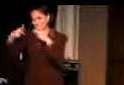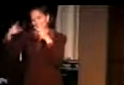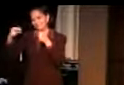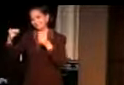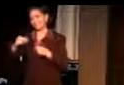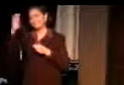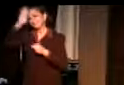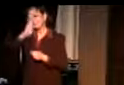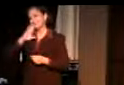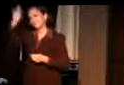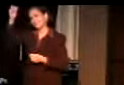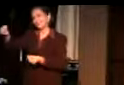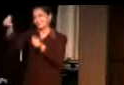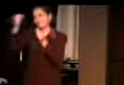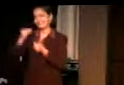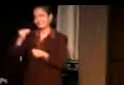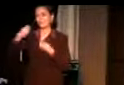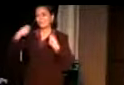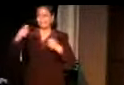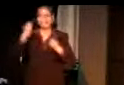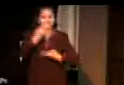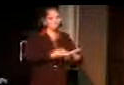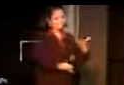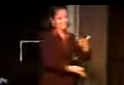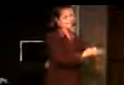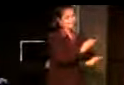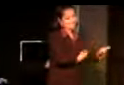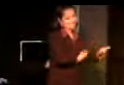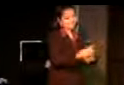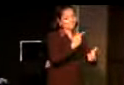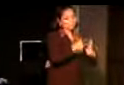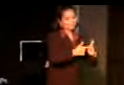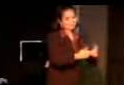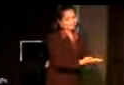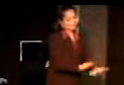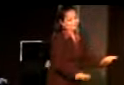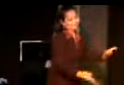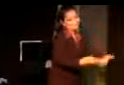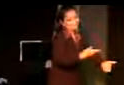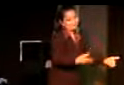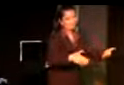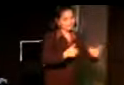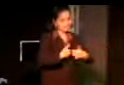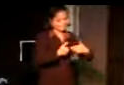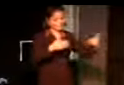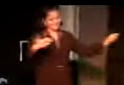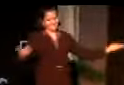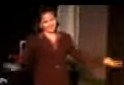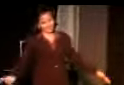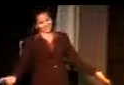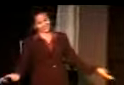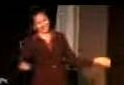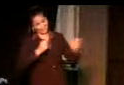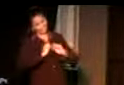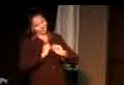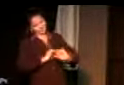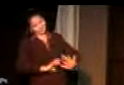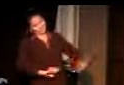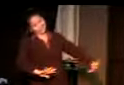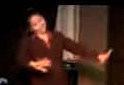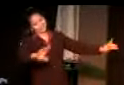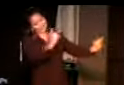comigo preciso partilhar para as pessoas preciso dividir preciso abrir o peito deixar que essa luz